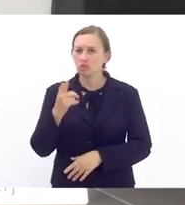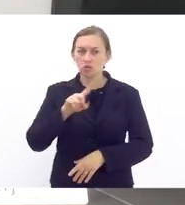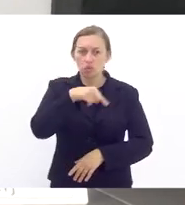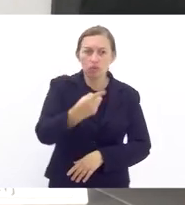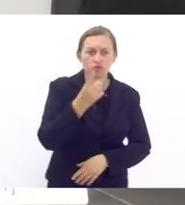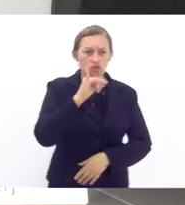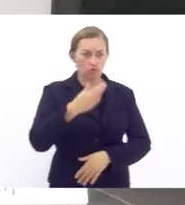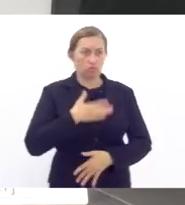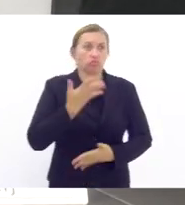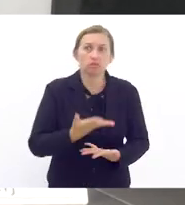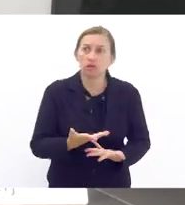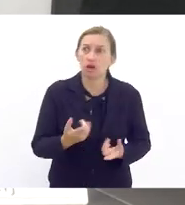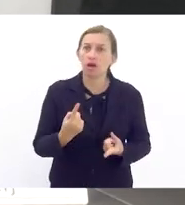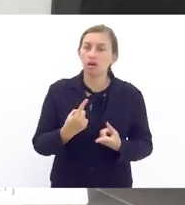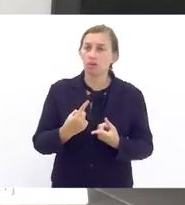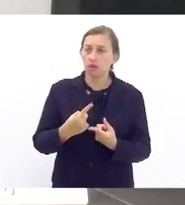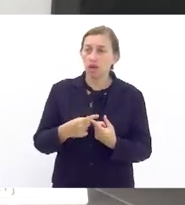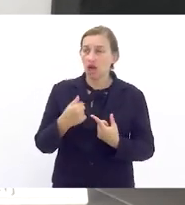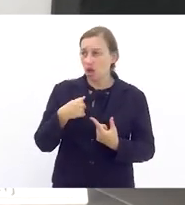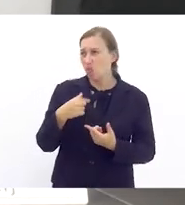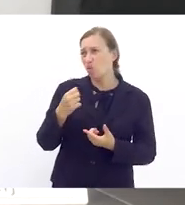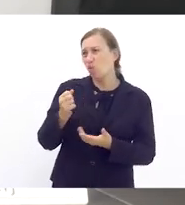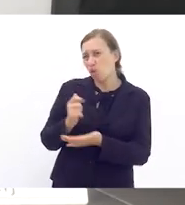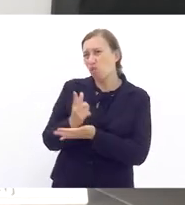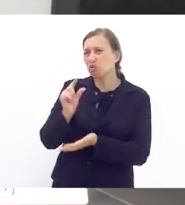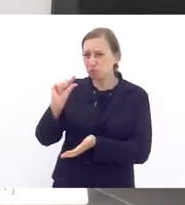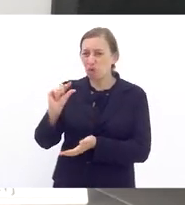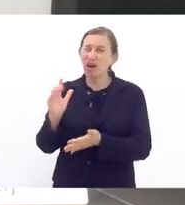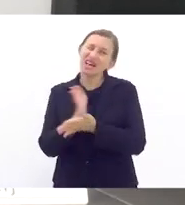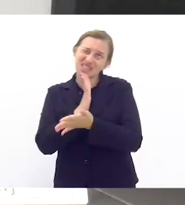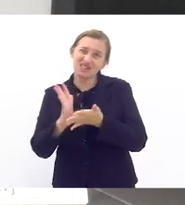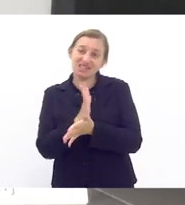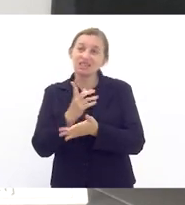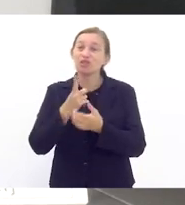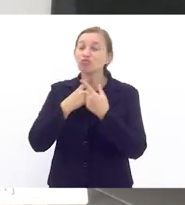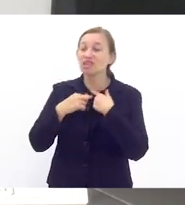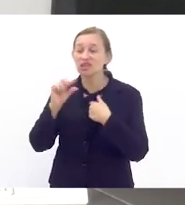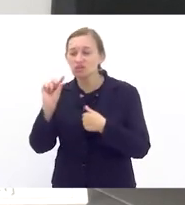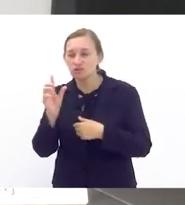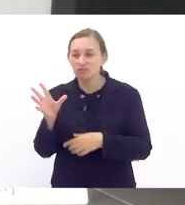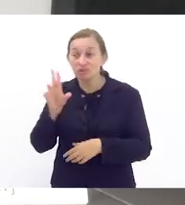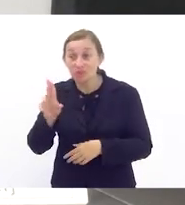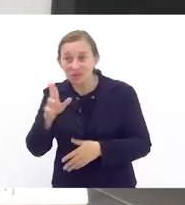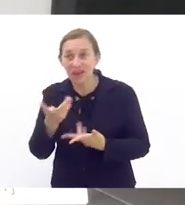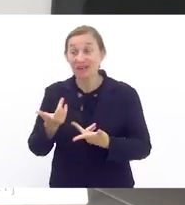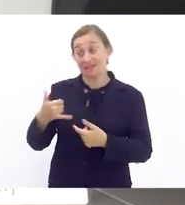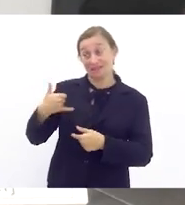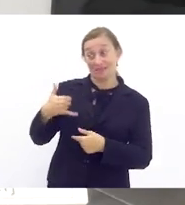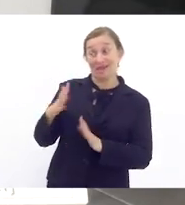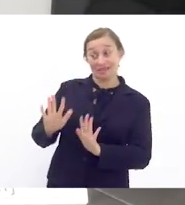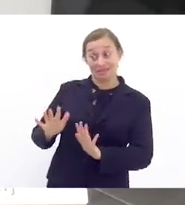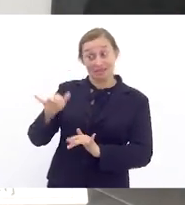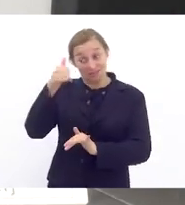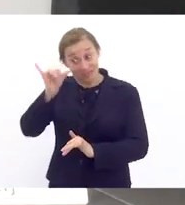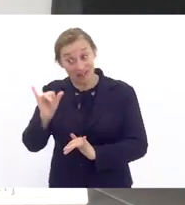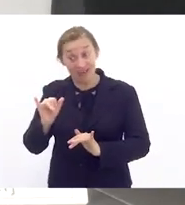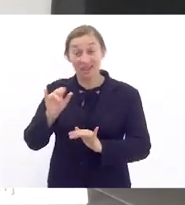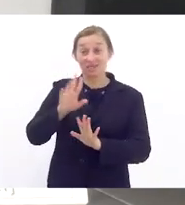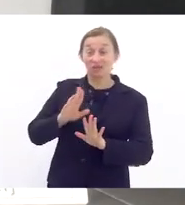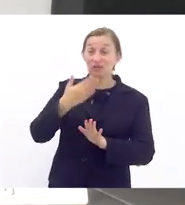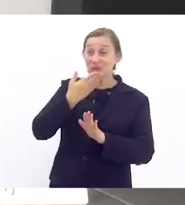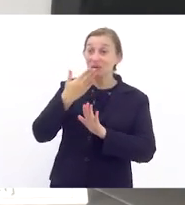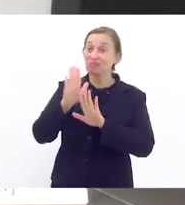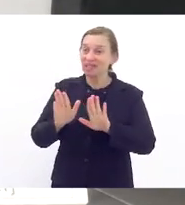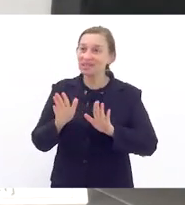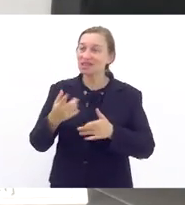porque eu consumo pouco refrigerante, mas de vez em quando dá vontade de a gente consumir, né? Apesar da idade, tem que evitar açúcar e tal, mas de vez em quando eu vou lá,